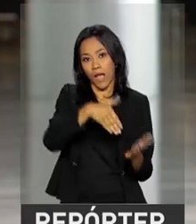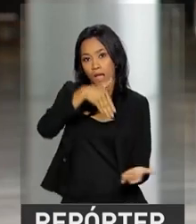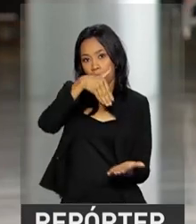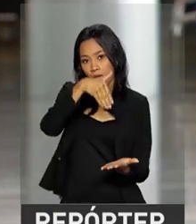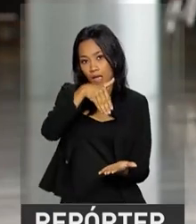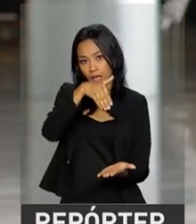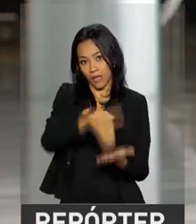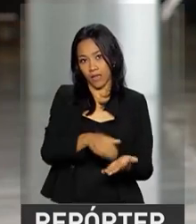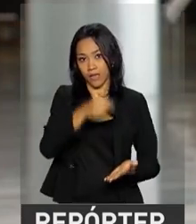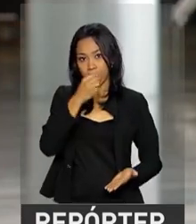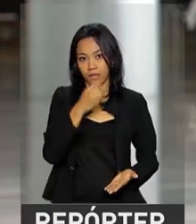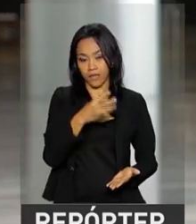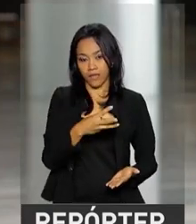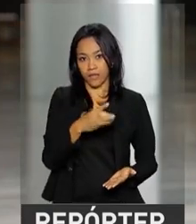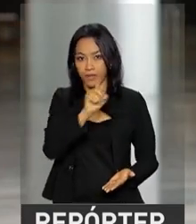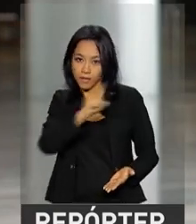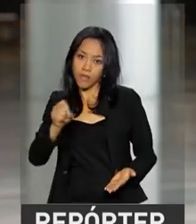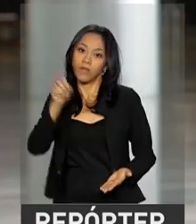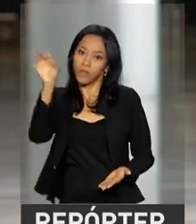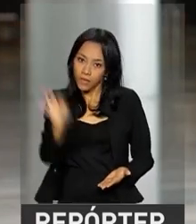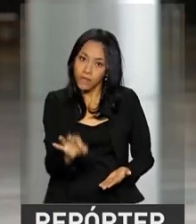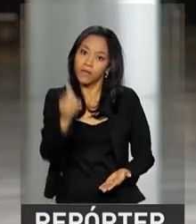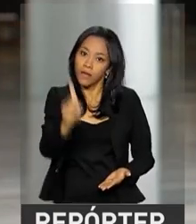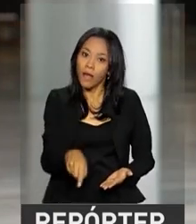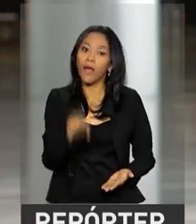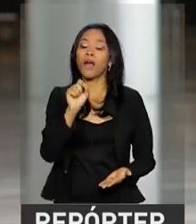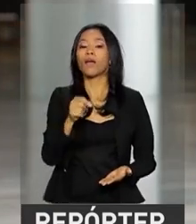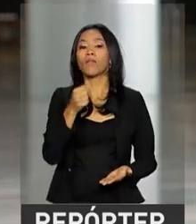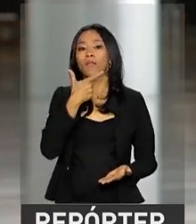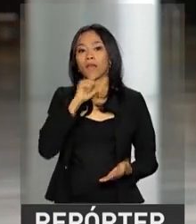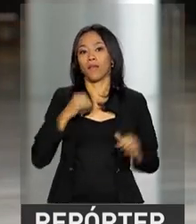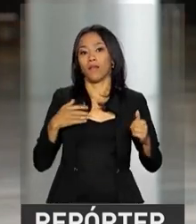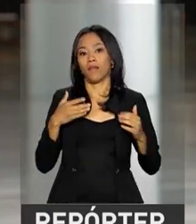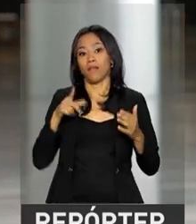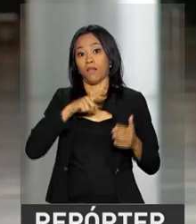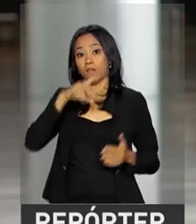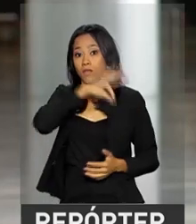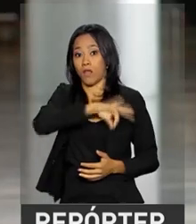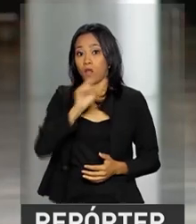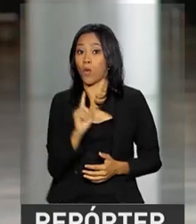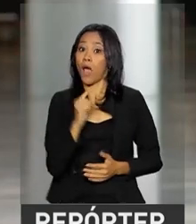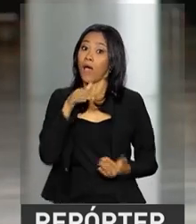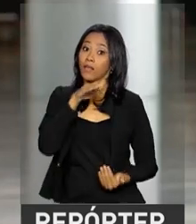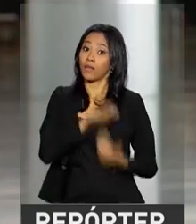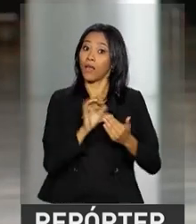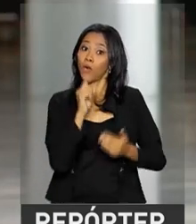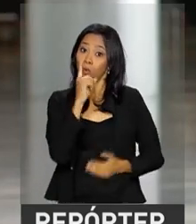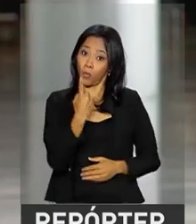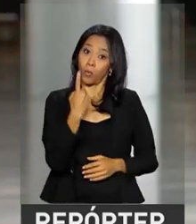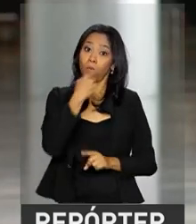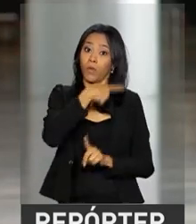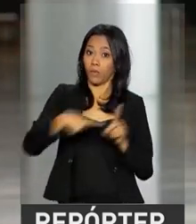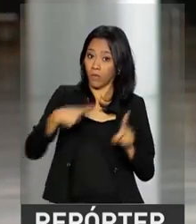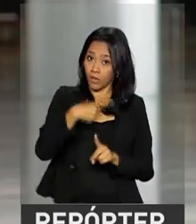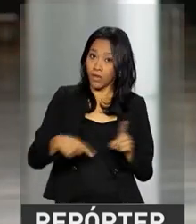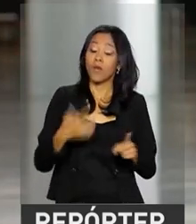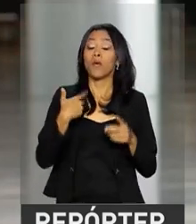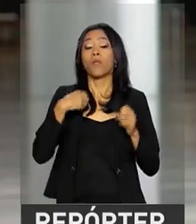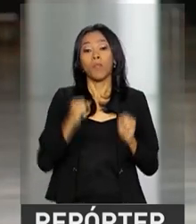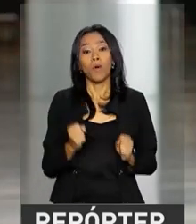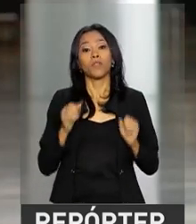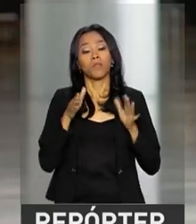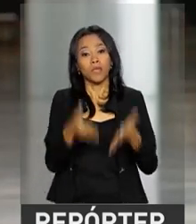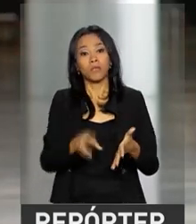mínimos as bolsas integrais de cem por cento são para candidatos com renda de até um salário mínimo e meio podem concorrer a uma vaga